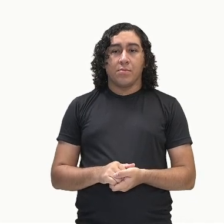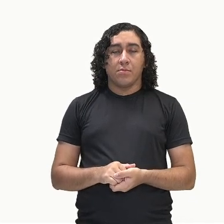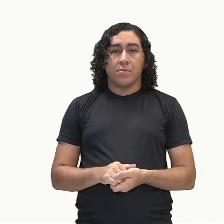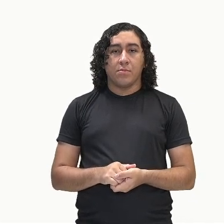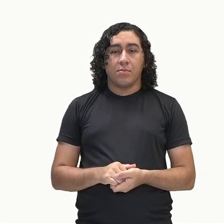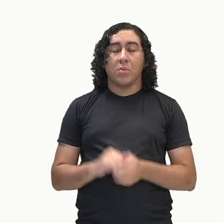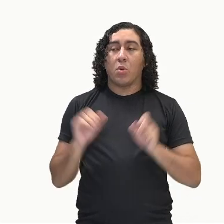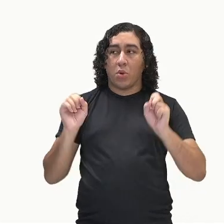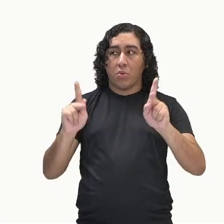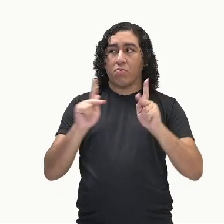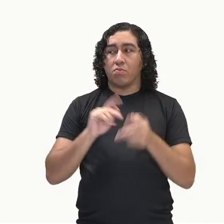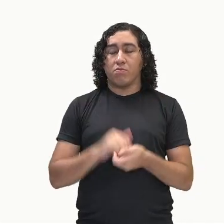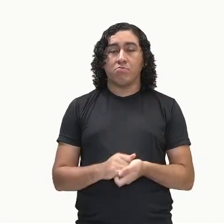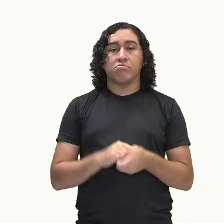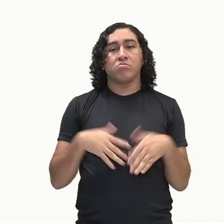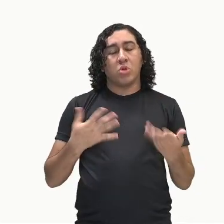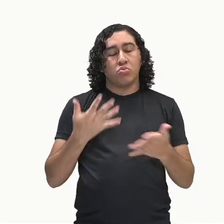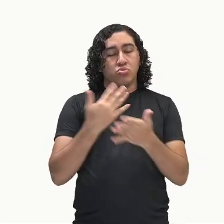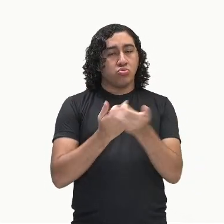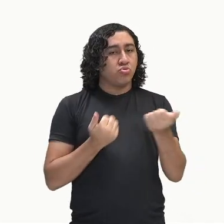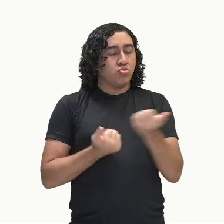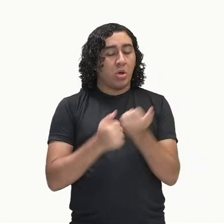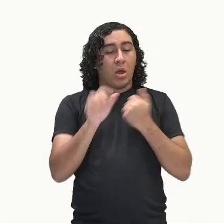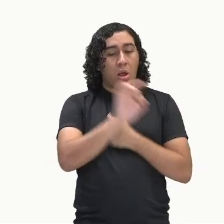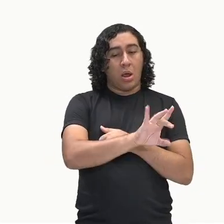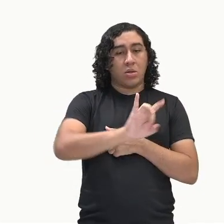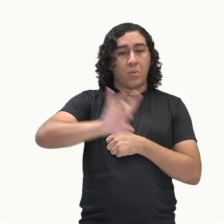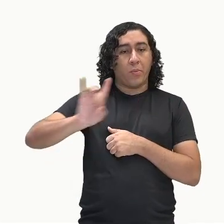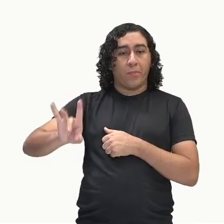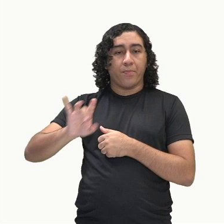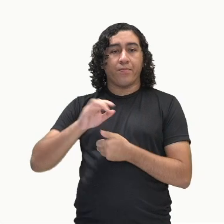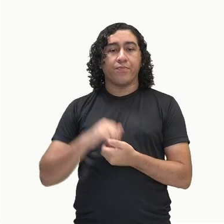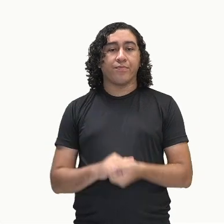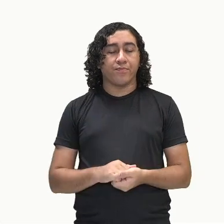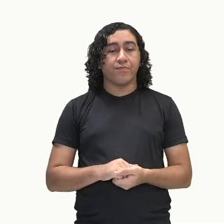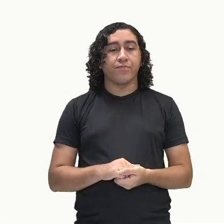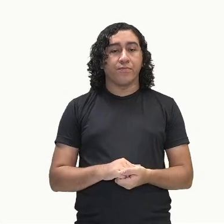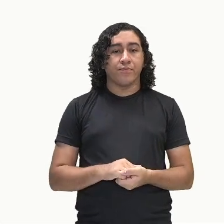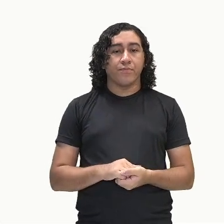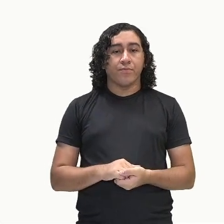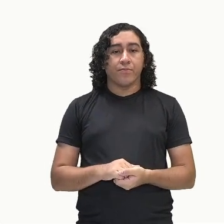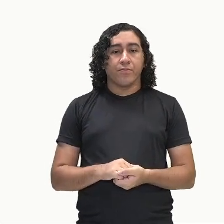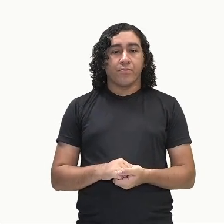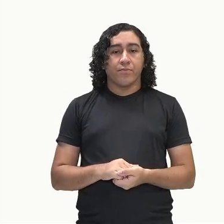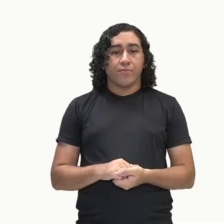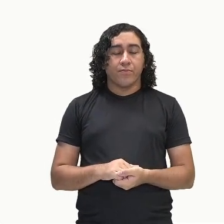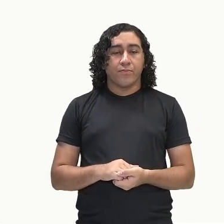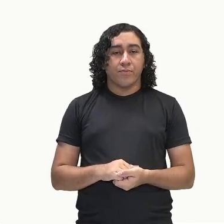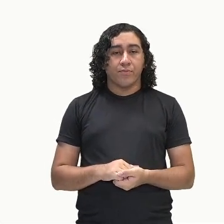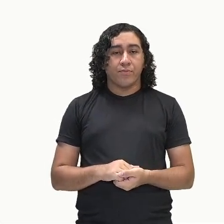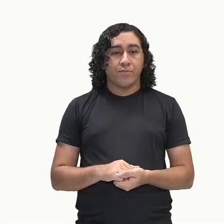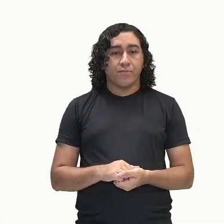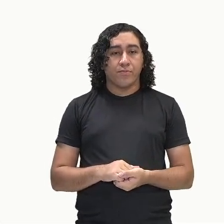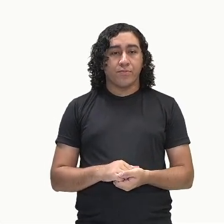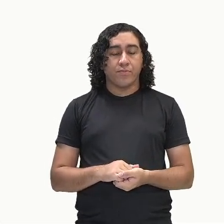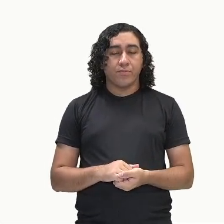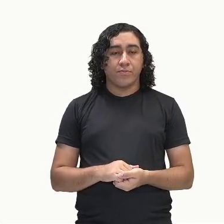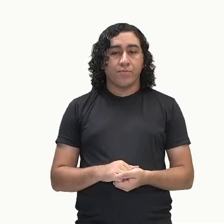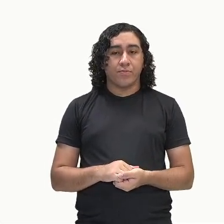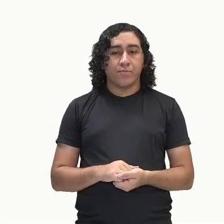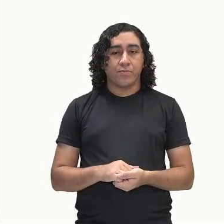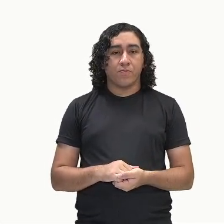Muito bem. Então, nós vamos substituir cada um desses valores, tá? na fórmula do termo